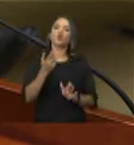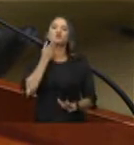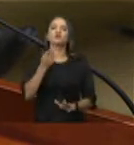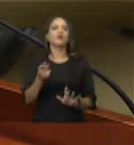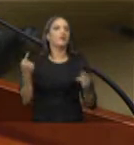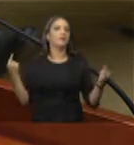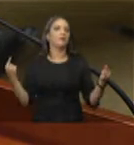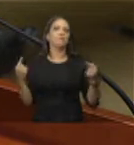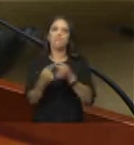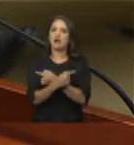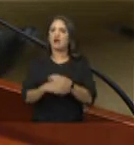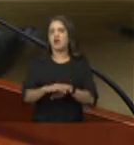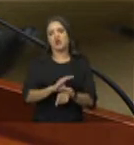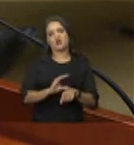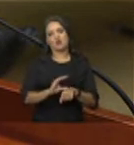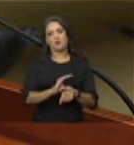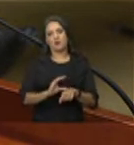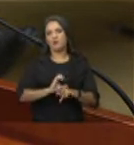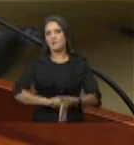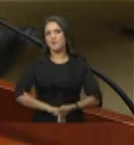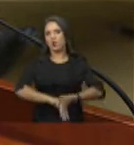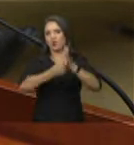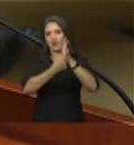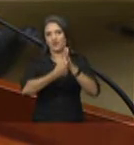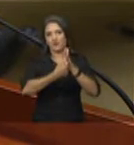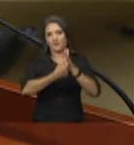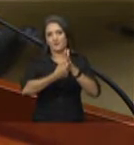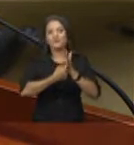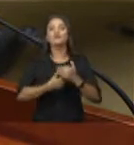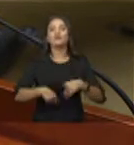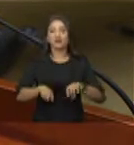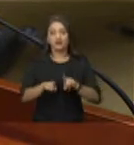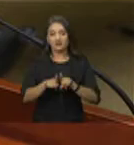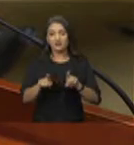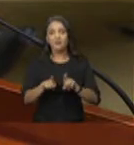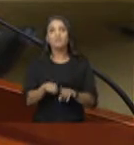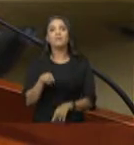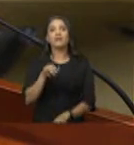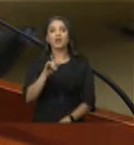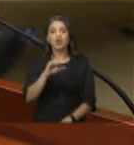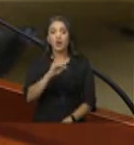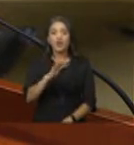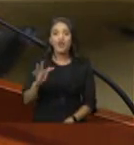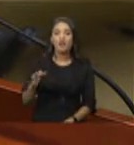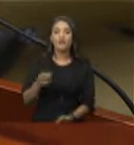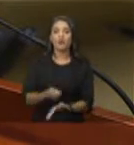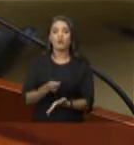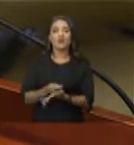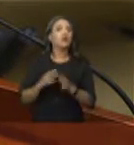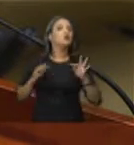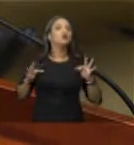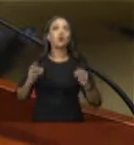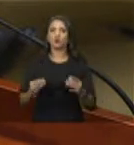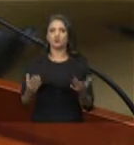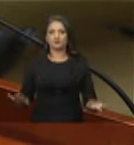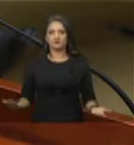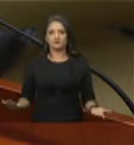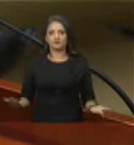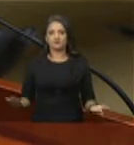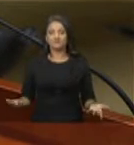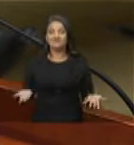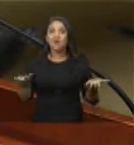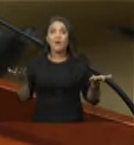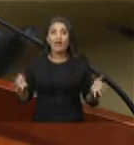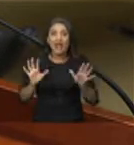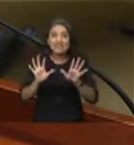a inconstitucionalidade dos bloqueios e da incidência do IOF como um todo este era